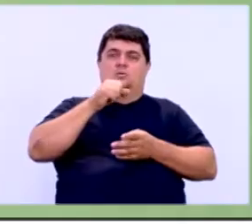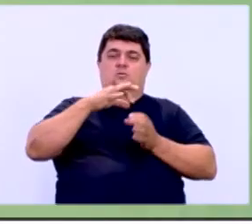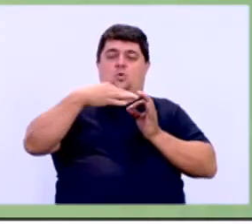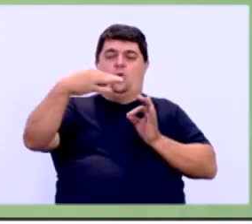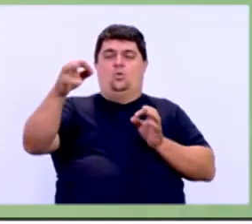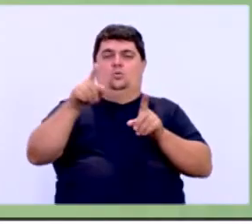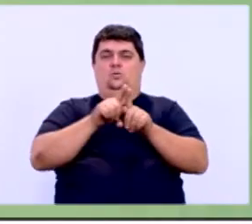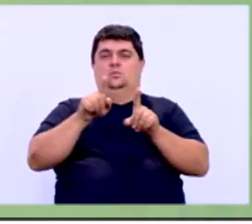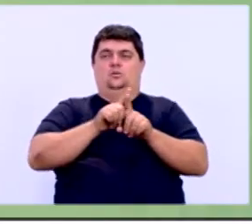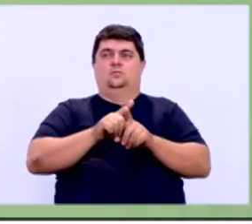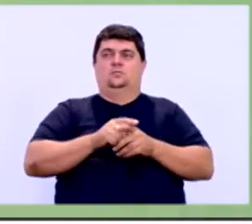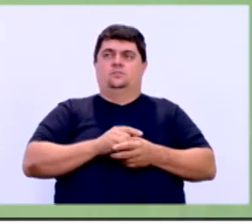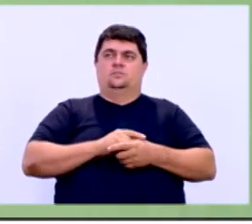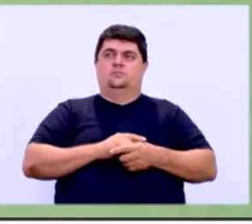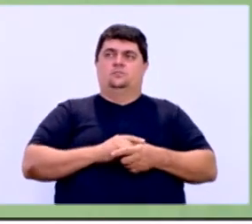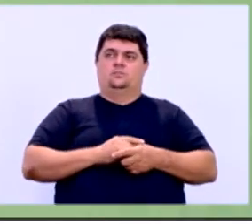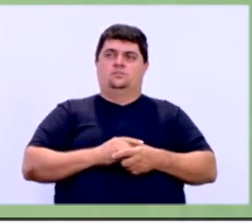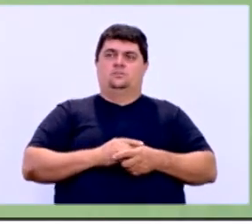longo prazo.